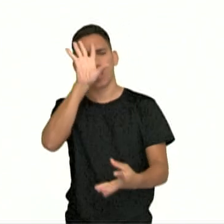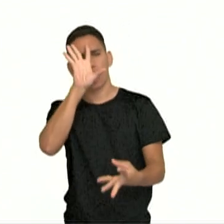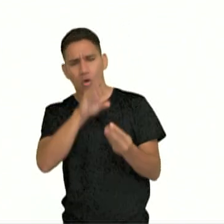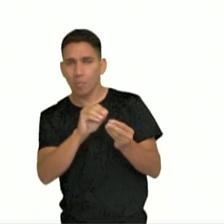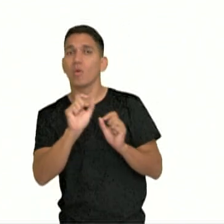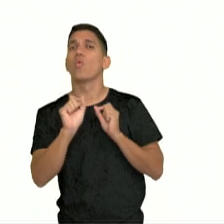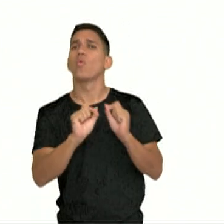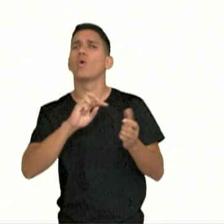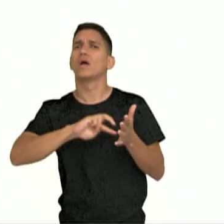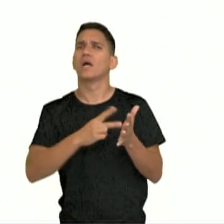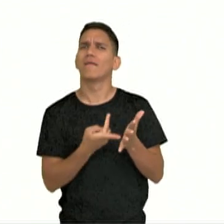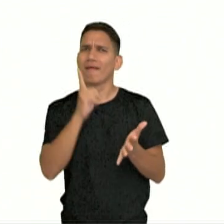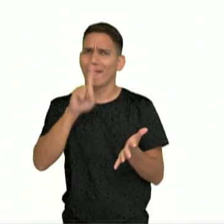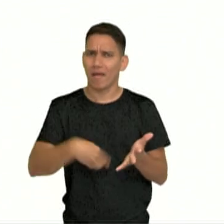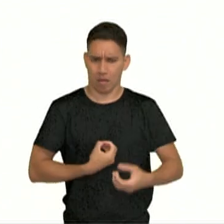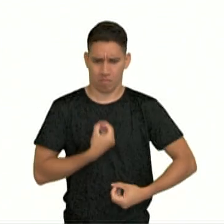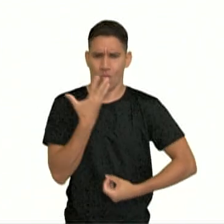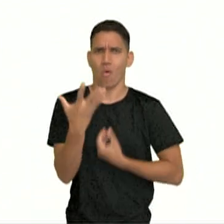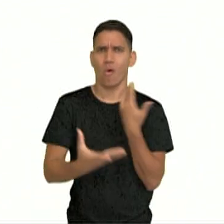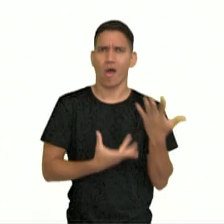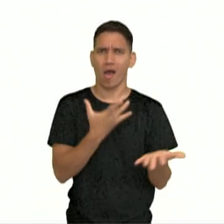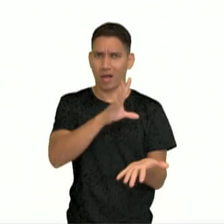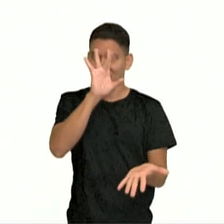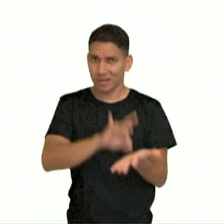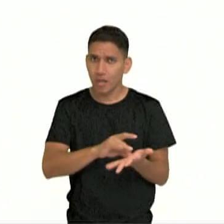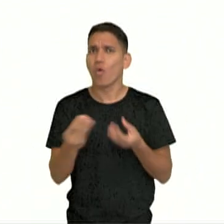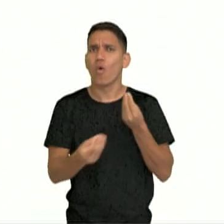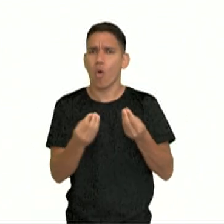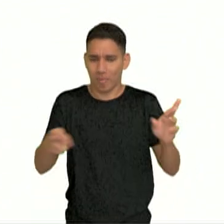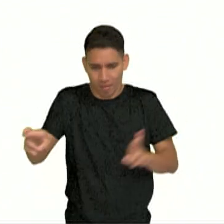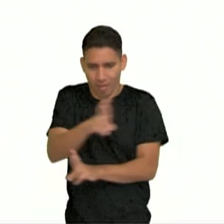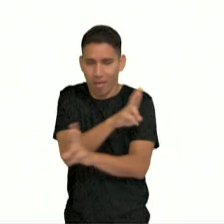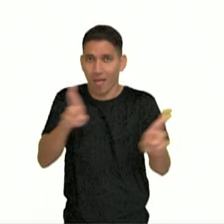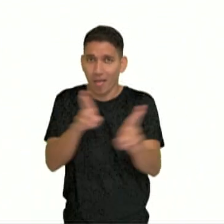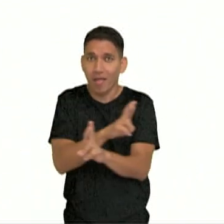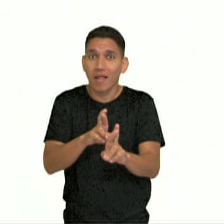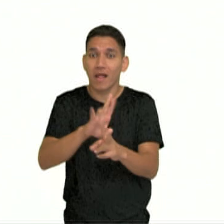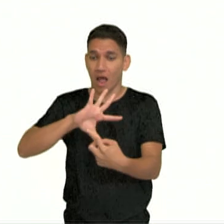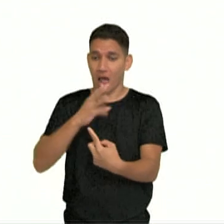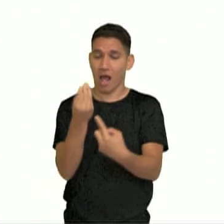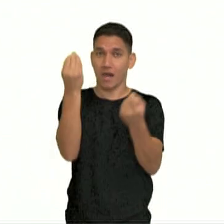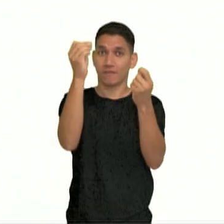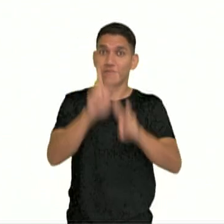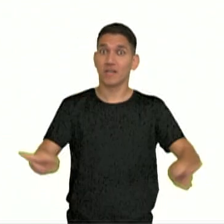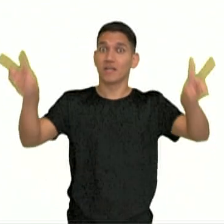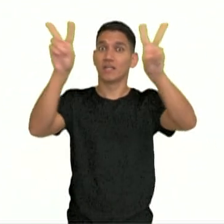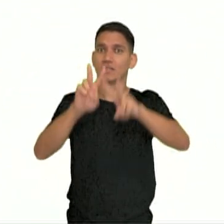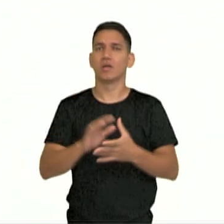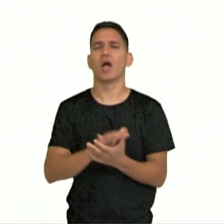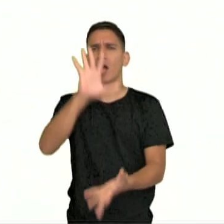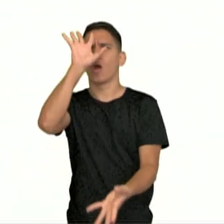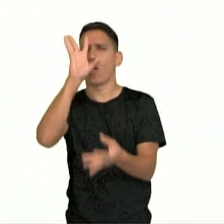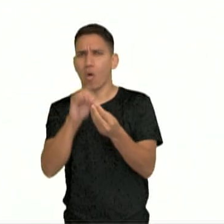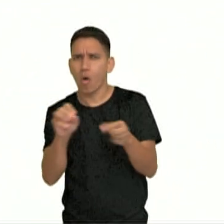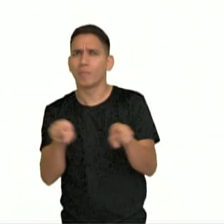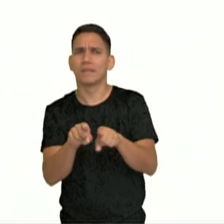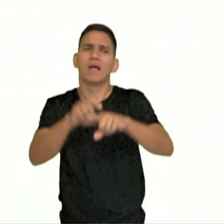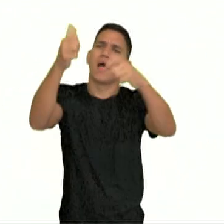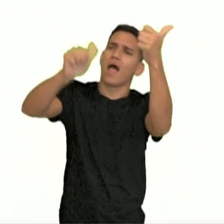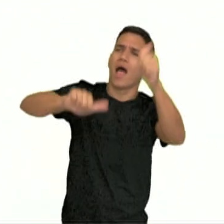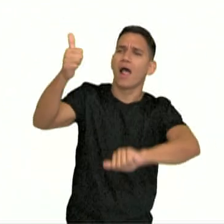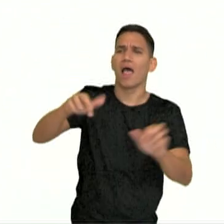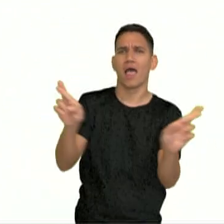o que é poesia concreta e como ela relaciona-se com as artes visuais. Compreender e analisar as